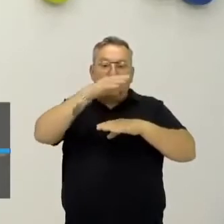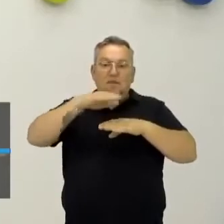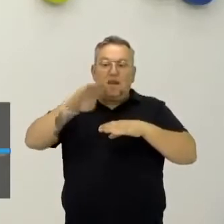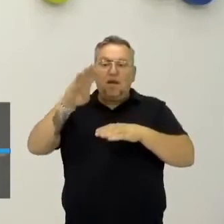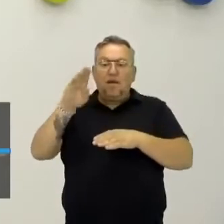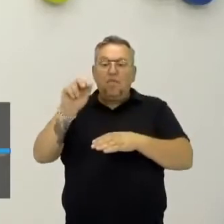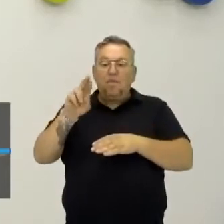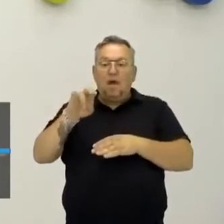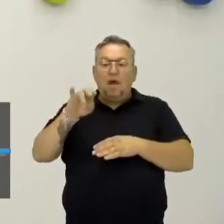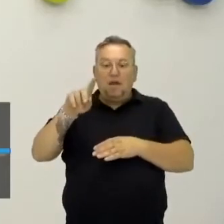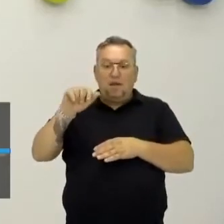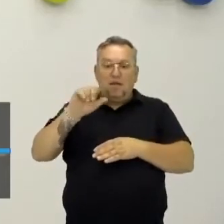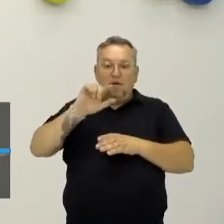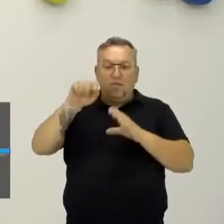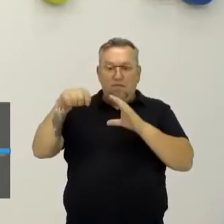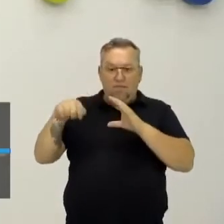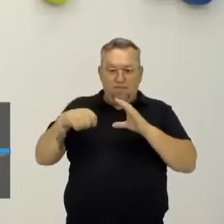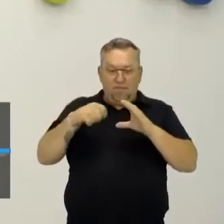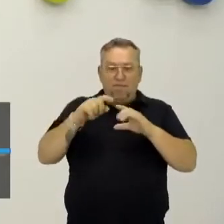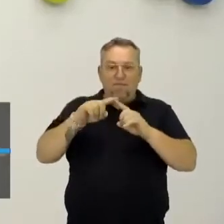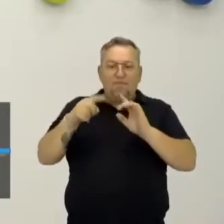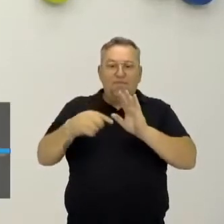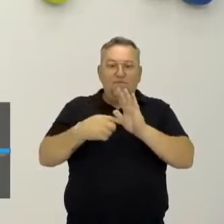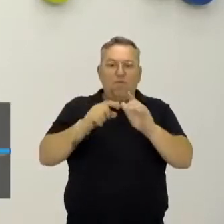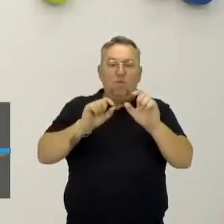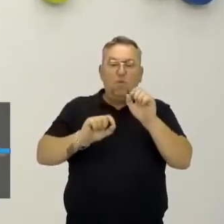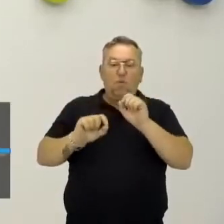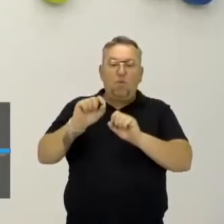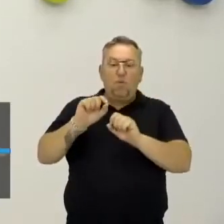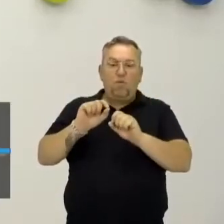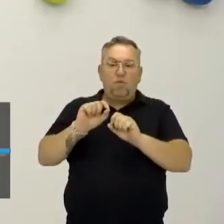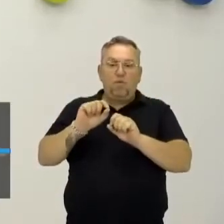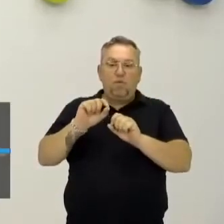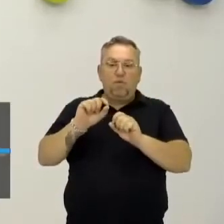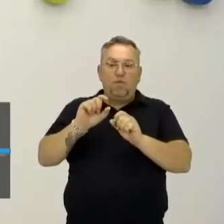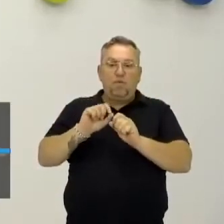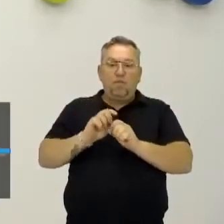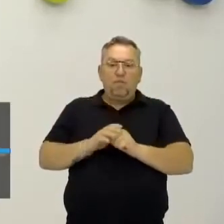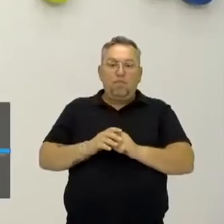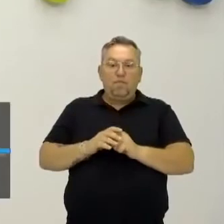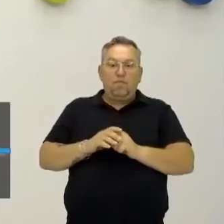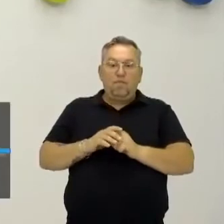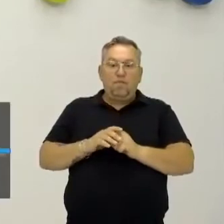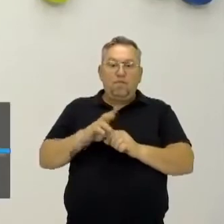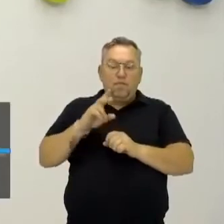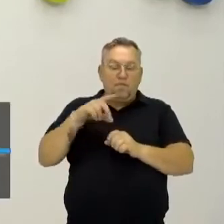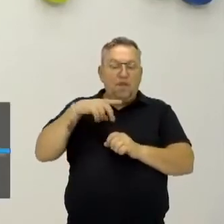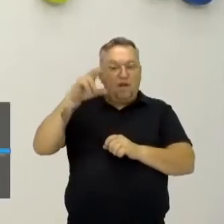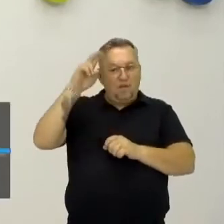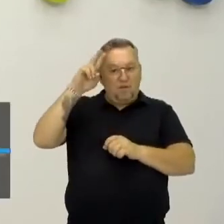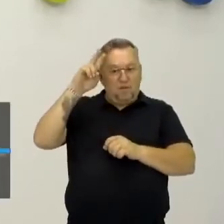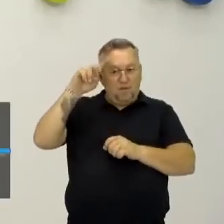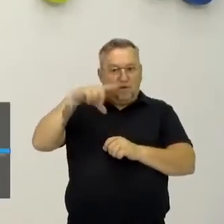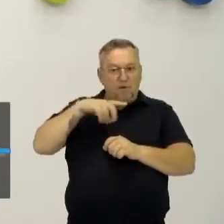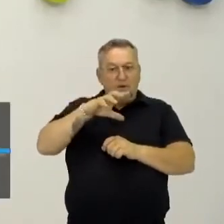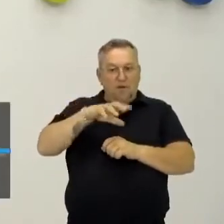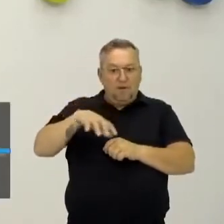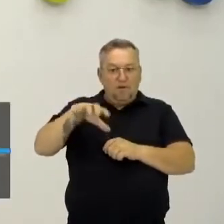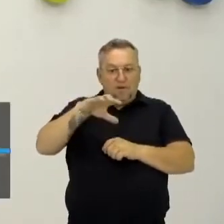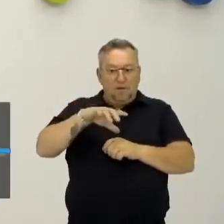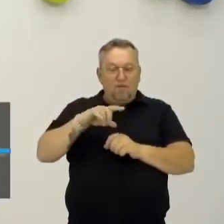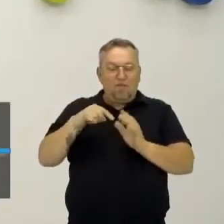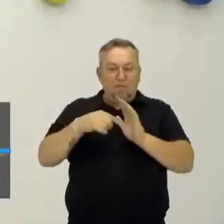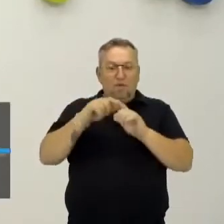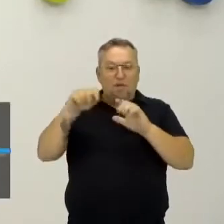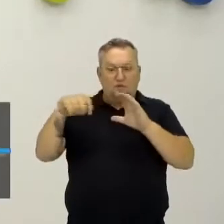que inclusive eu vou trazer um vídeo para vocês que vai mostrar um pouquinho do que das permanências históricas nesta região. Então eu vou colocar